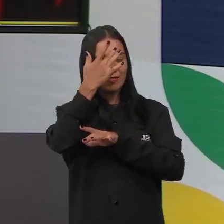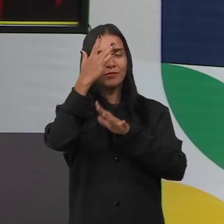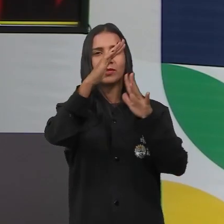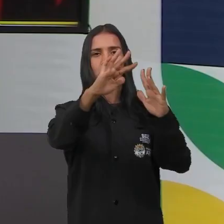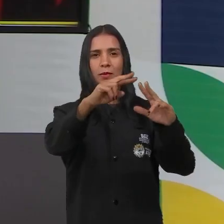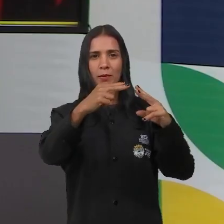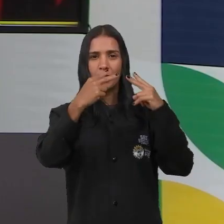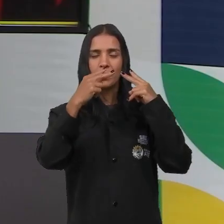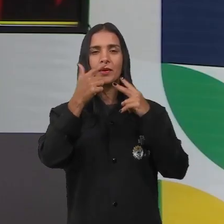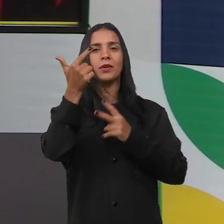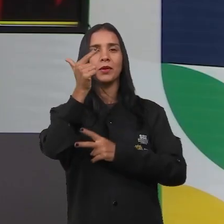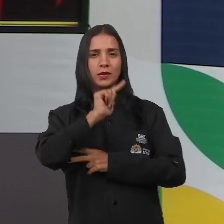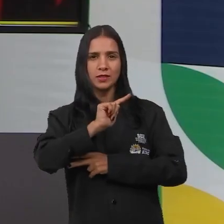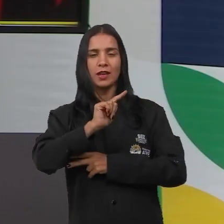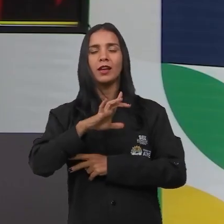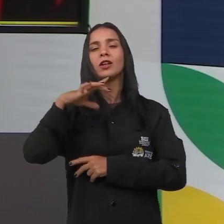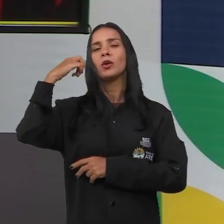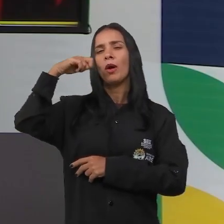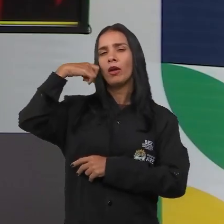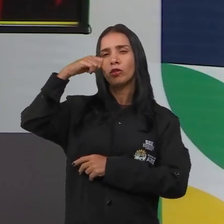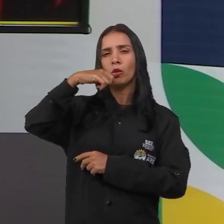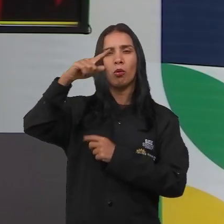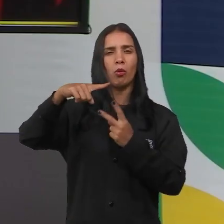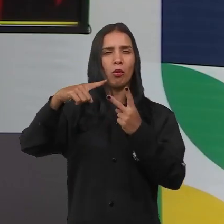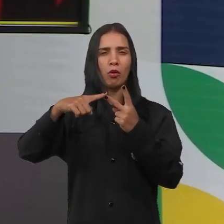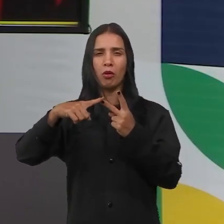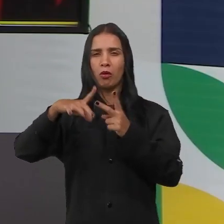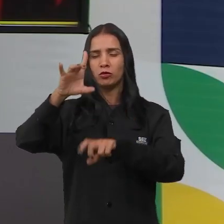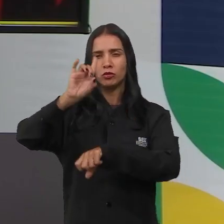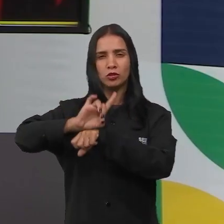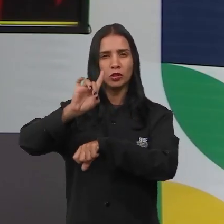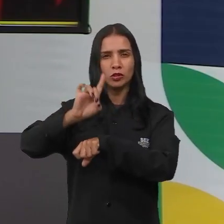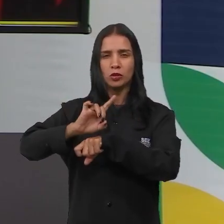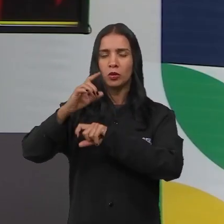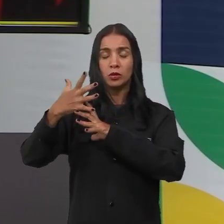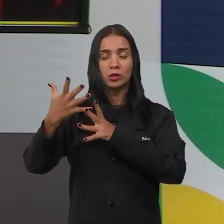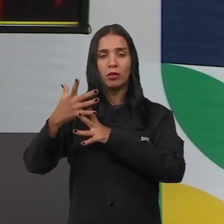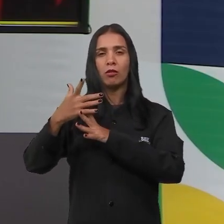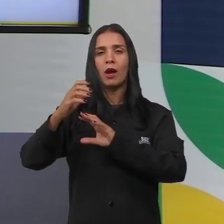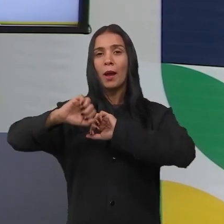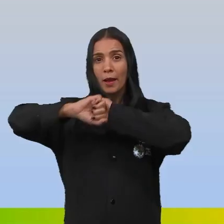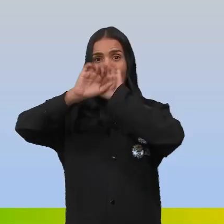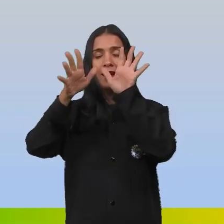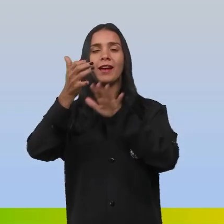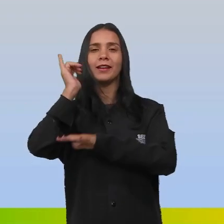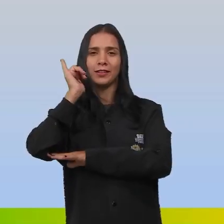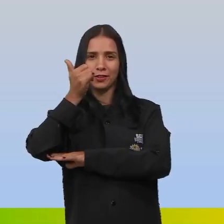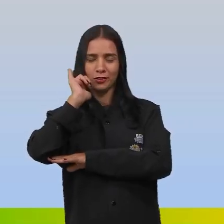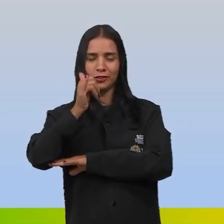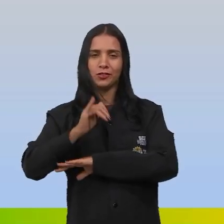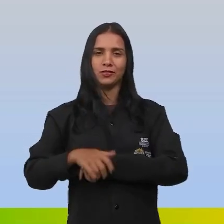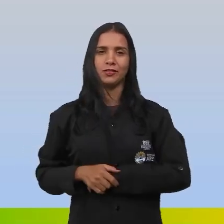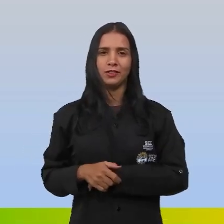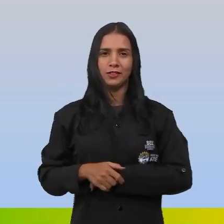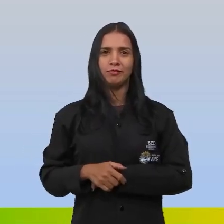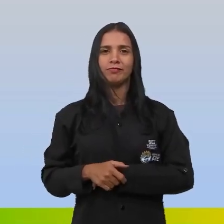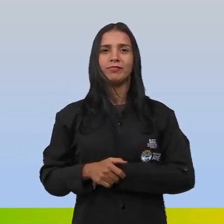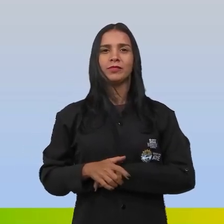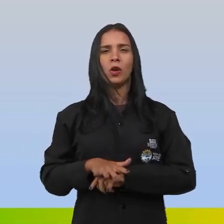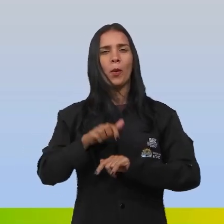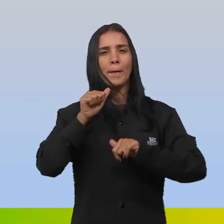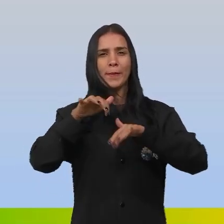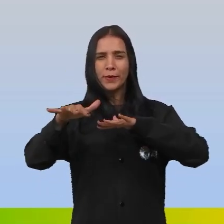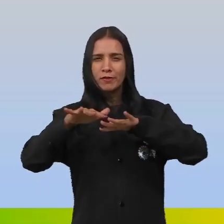atores, os responsáveis pela peça, querem contar para o público. Então, cada